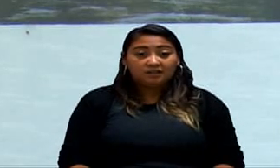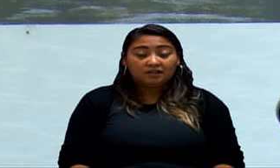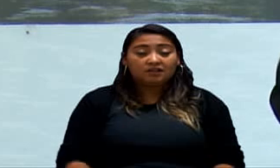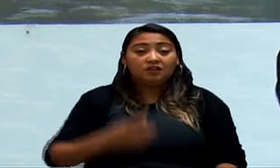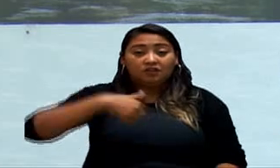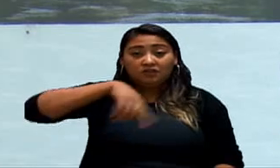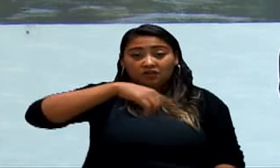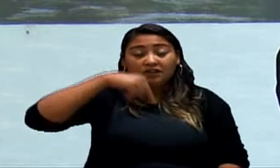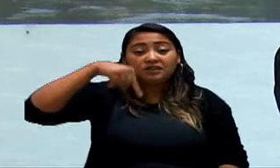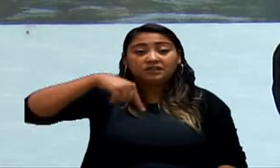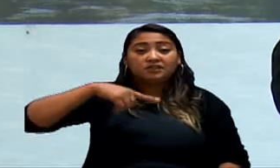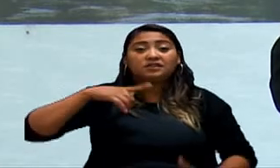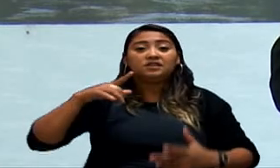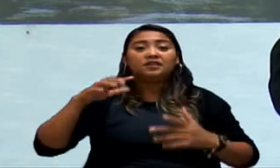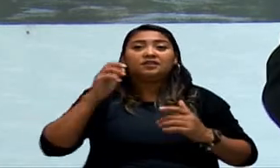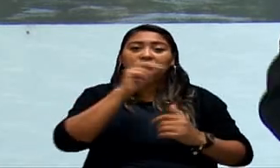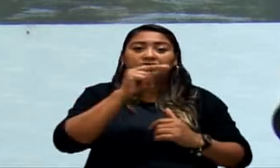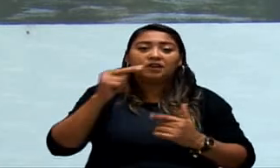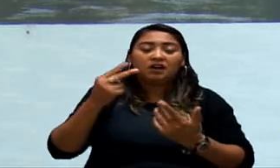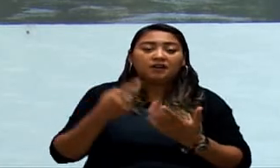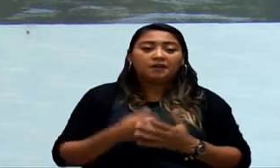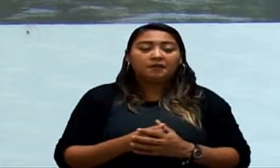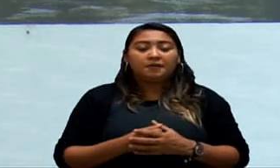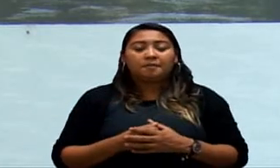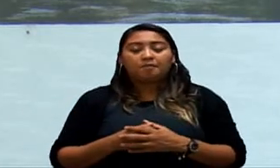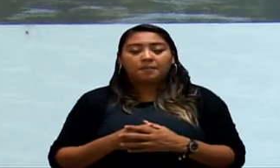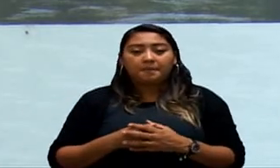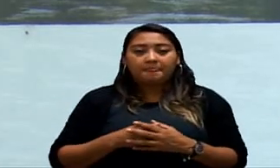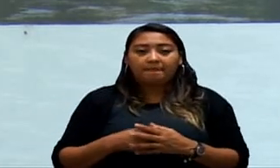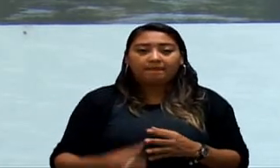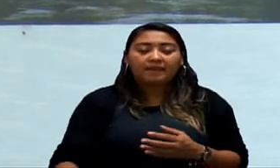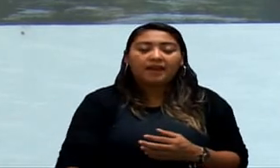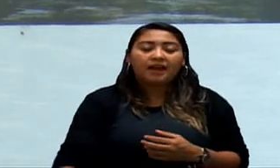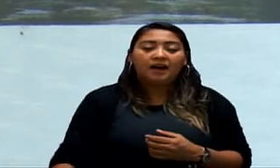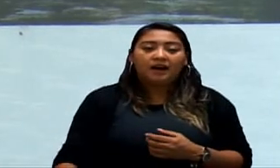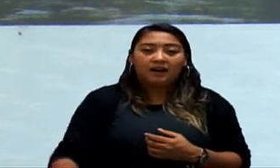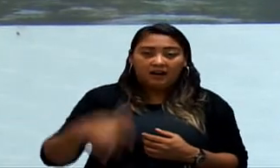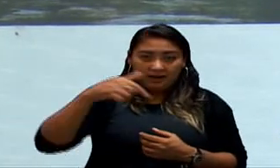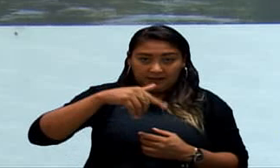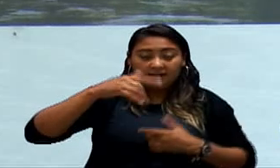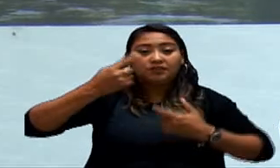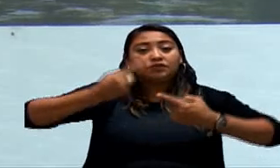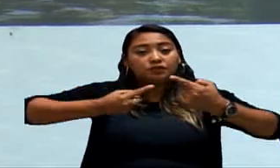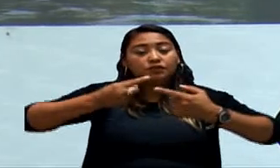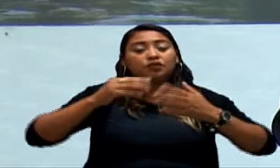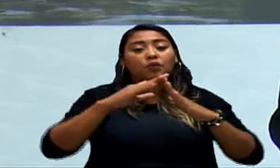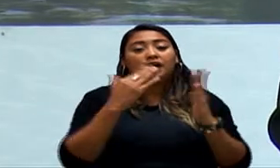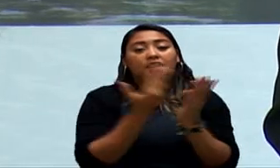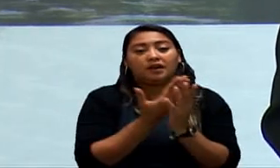pelas nossas galerias. Nós estamos aqui discutindo um requerimento,